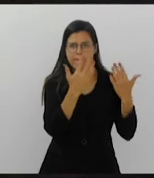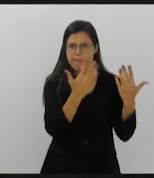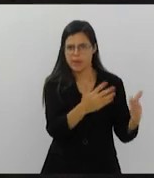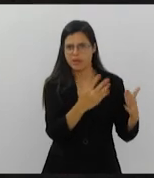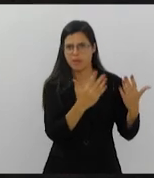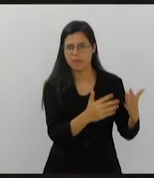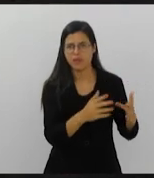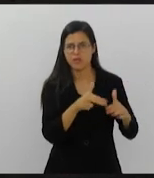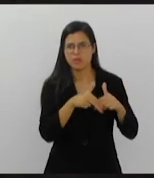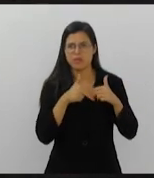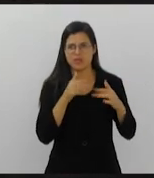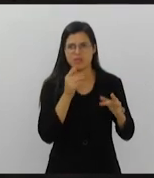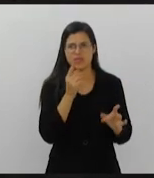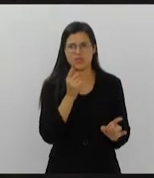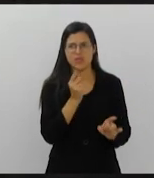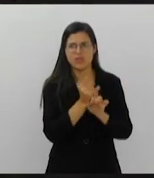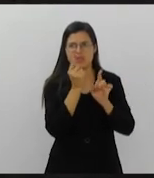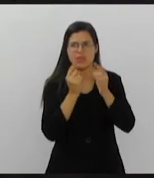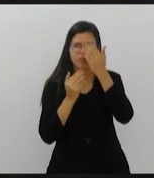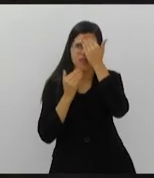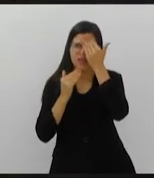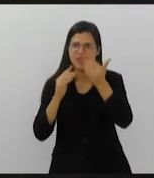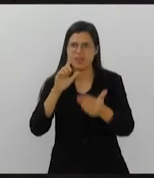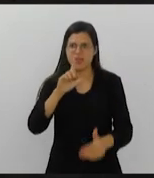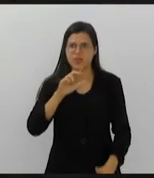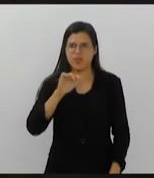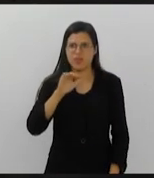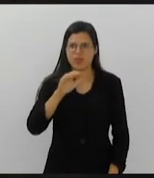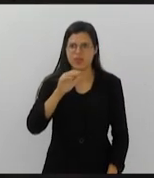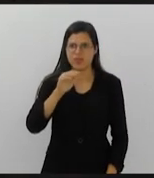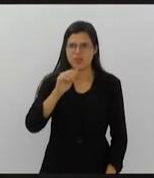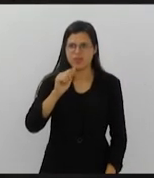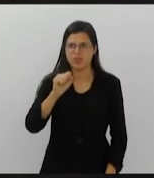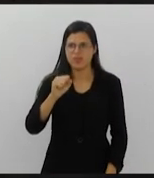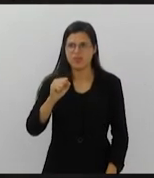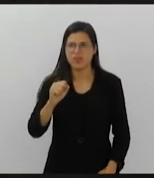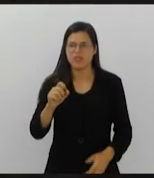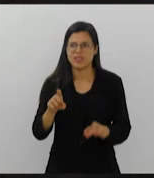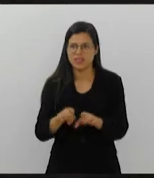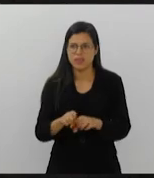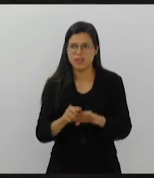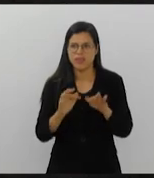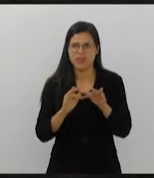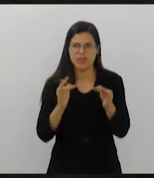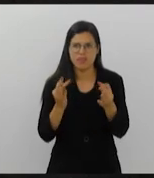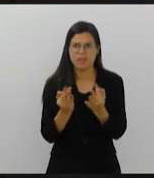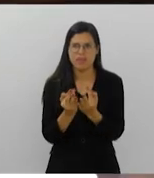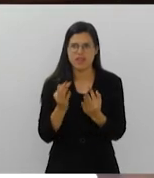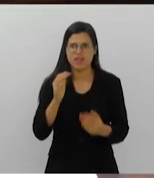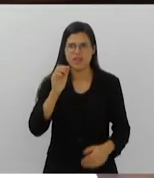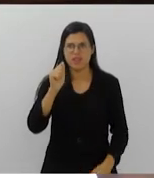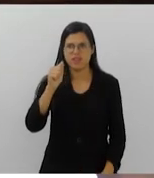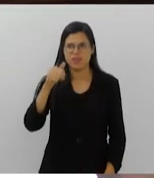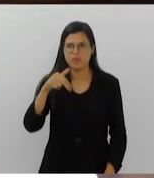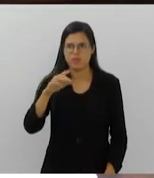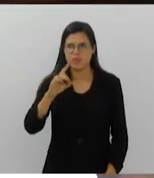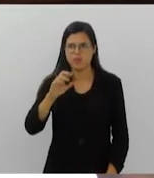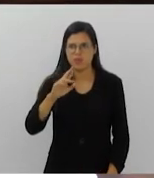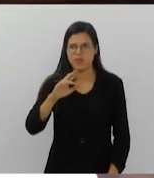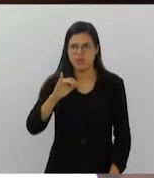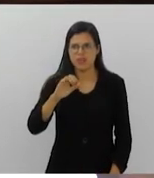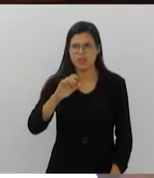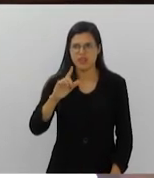gente se encontrou. Obrigado, Lucas, obrigado à família do Andrezinho, à Ana, que nos